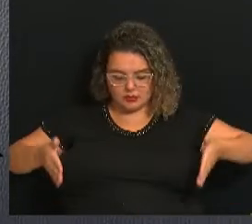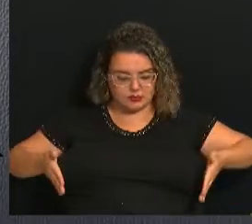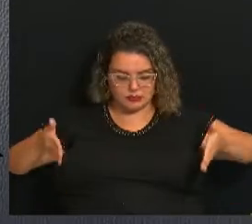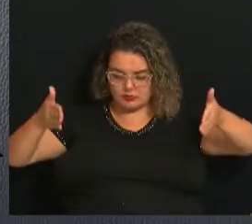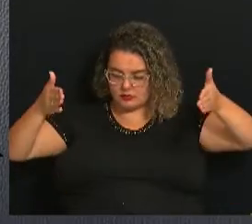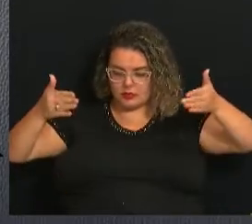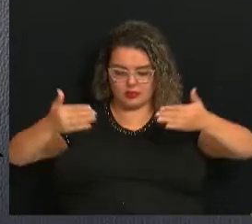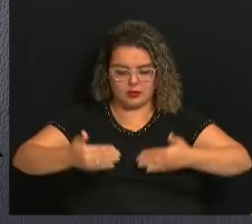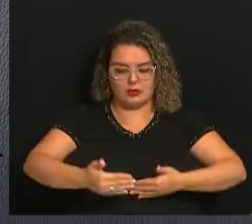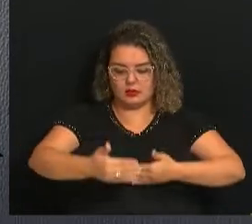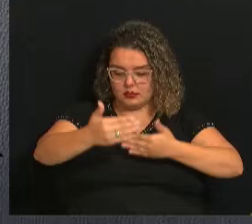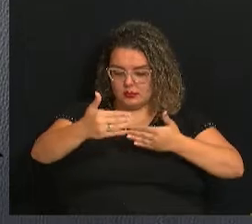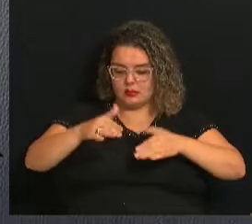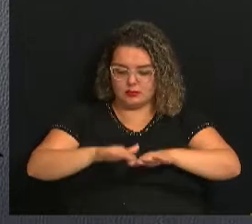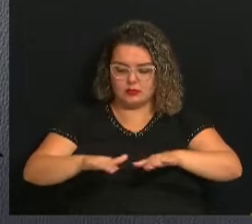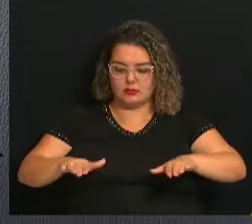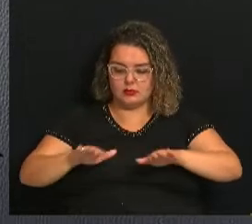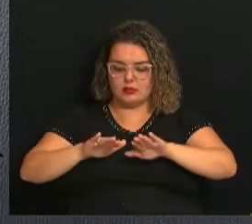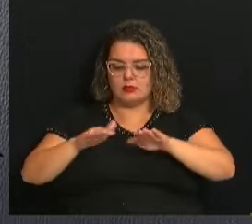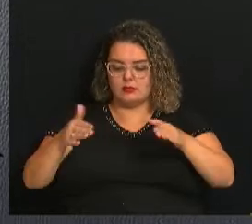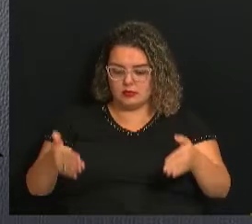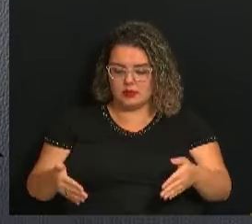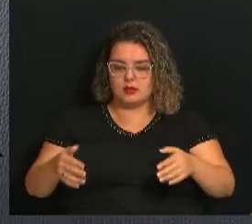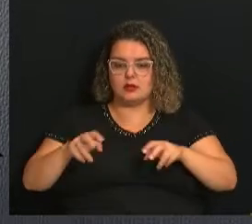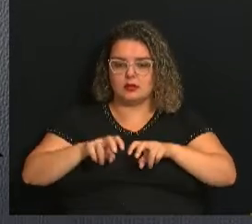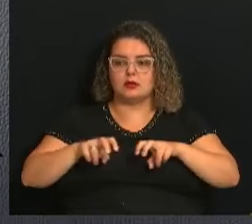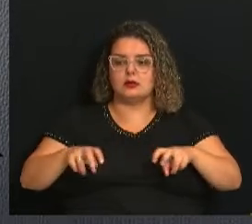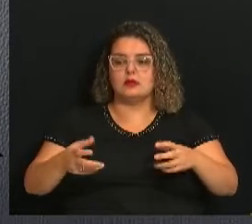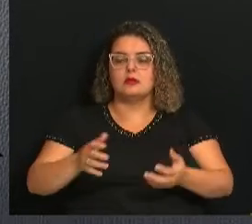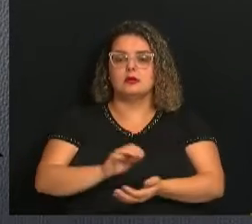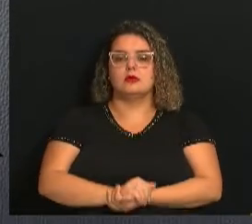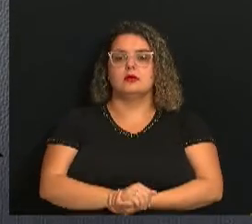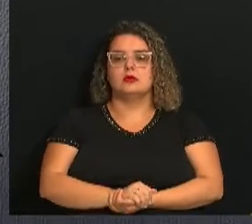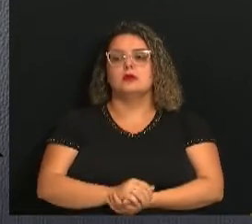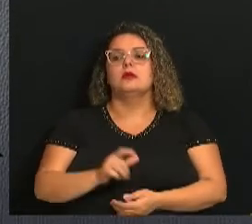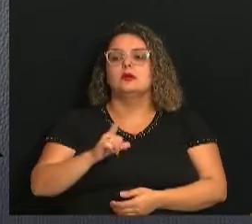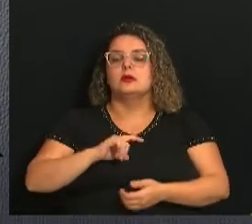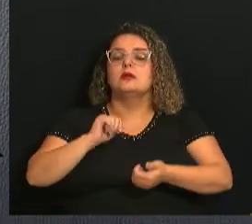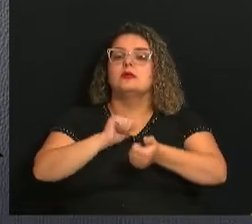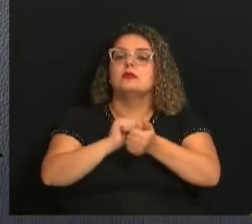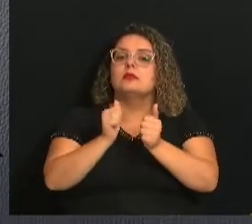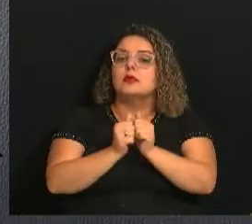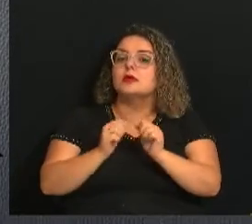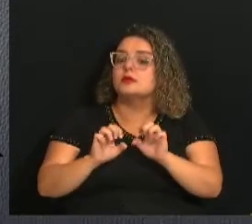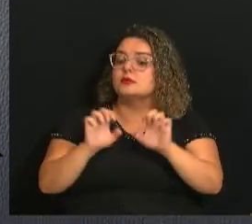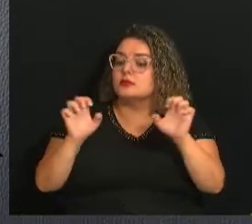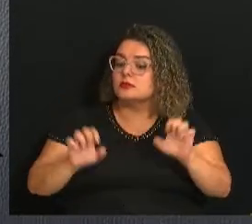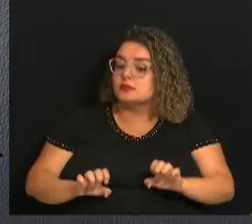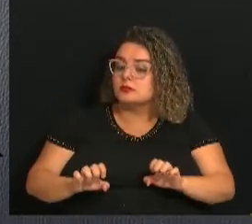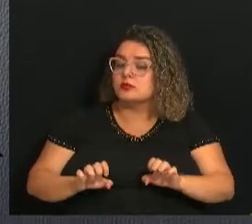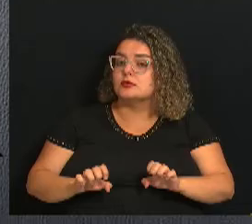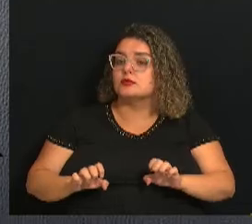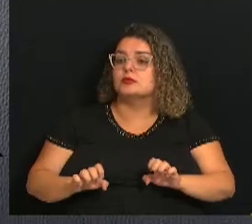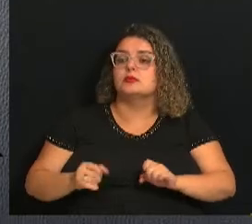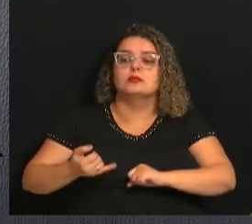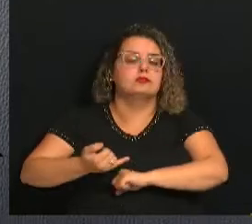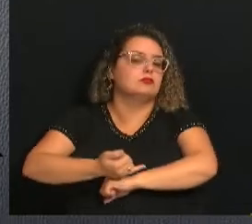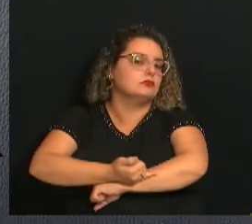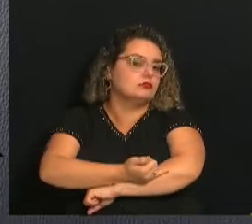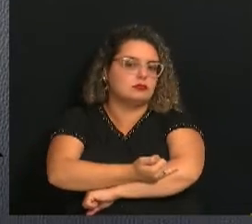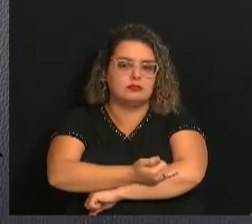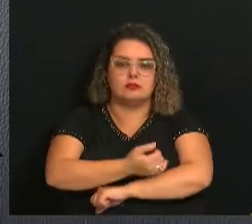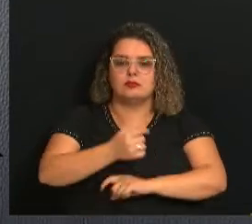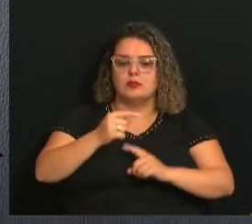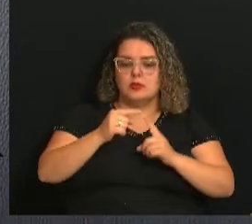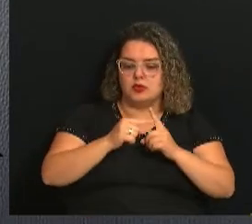e a mesa-cadeira. São espaços que tem que ter todo um preparo, uma estruturação, né? Tem que ter espaço de